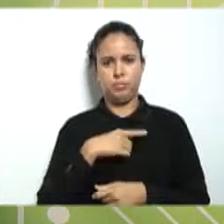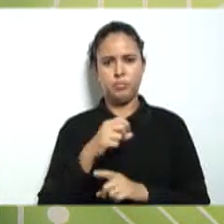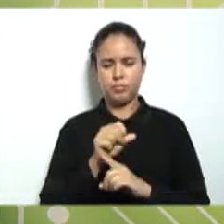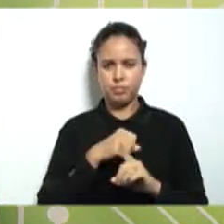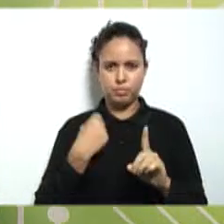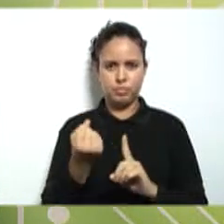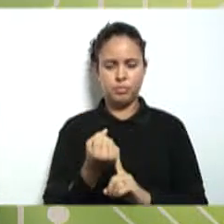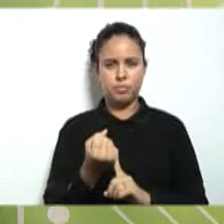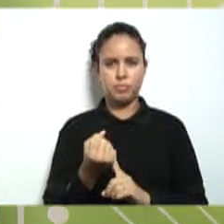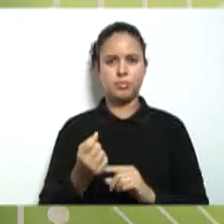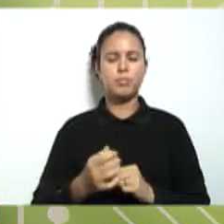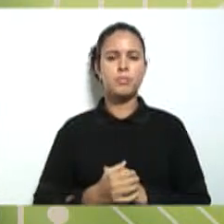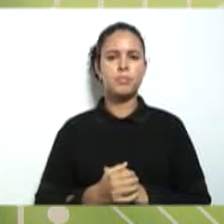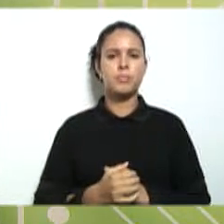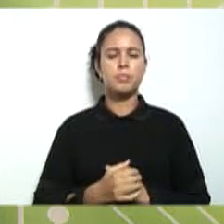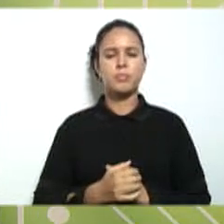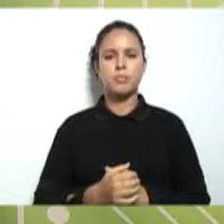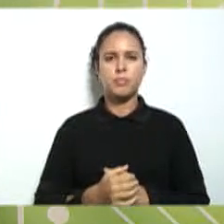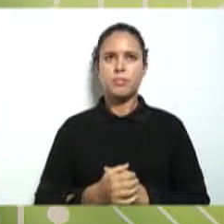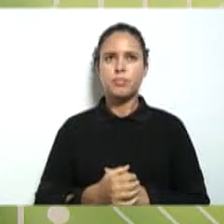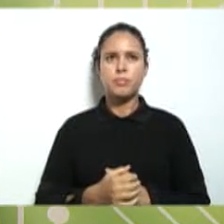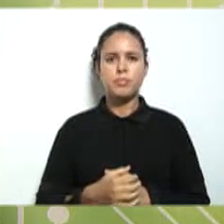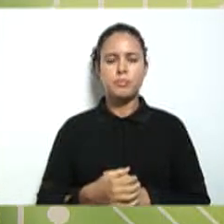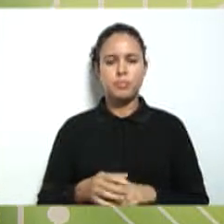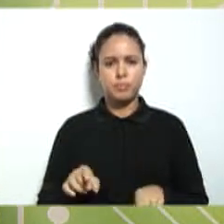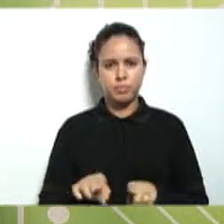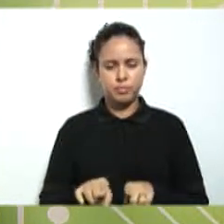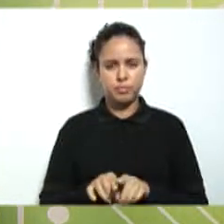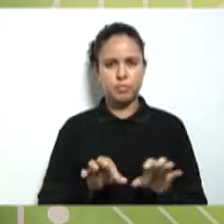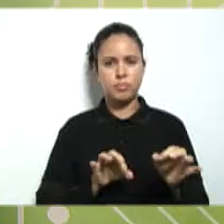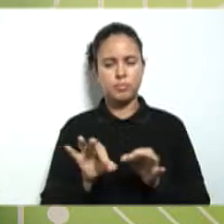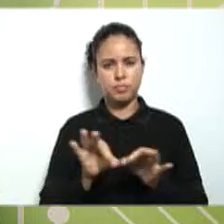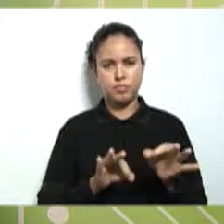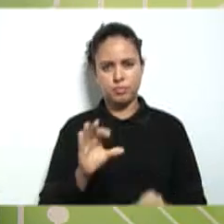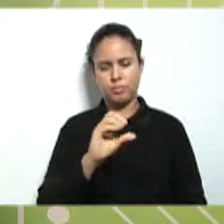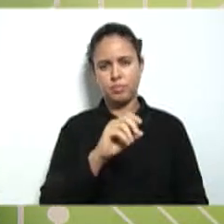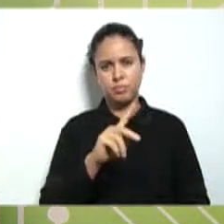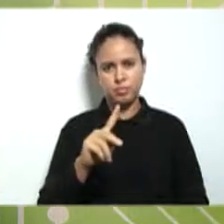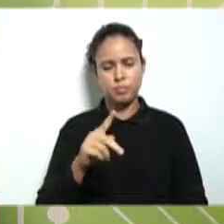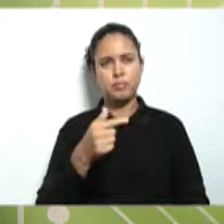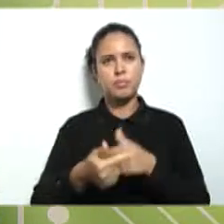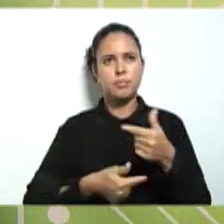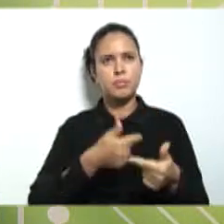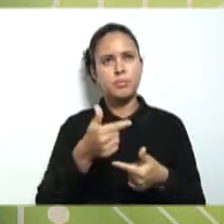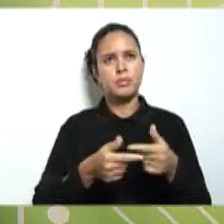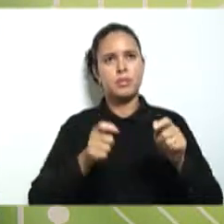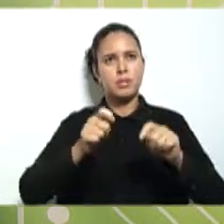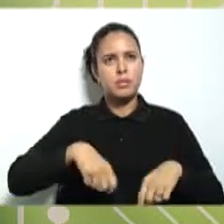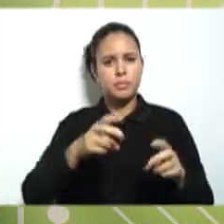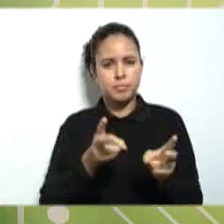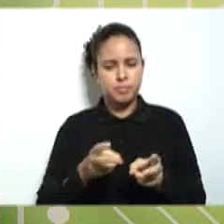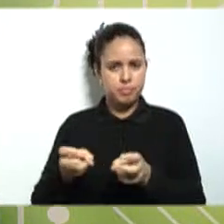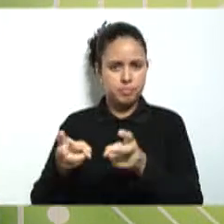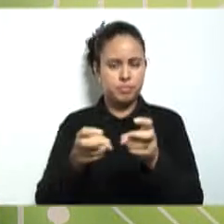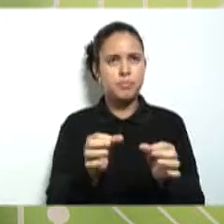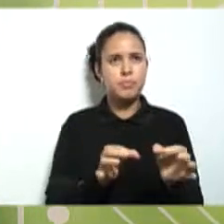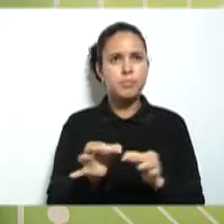sociedade. A organização da cooperativa em cooperativas de trabalho nos possibilita talvez explorar isso de uma maneira mais